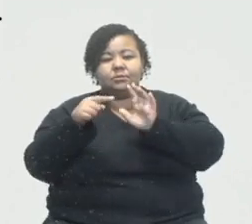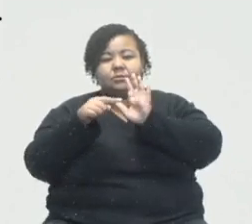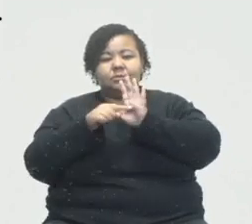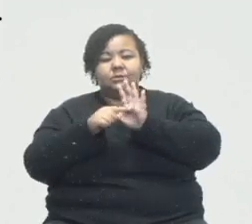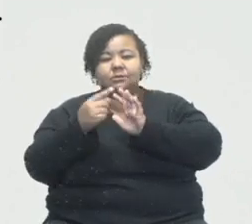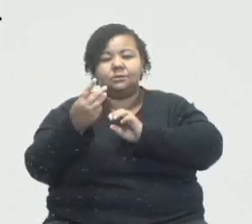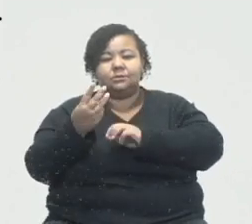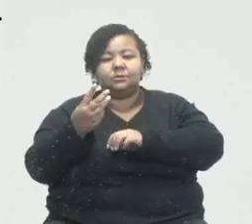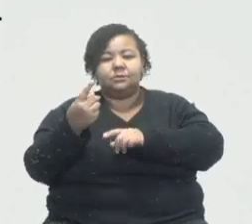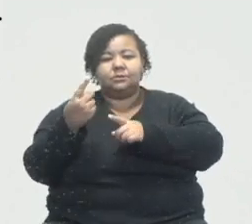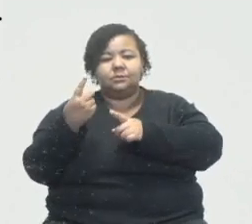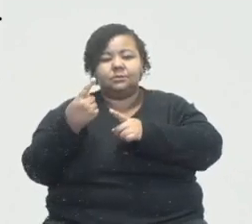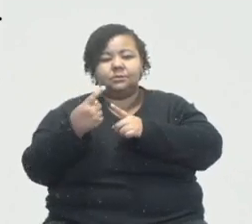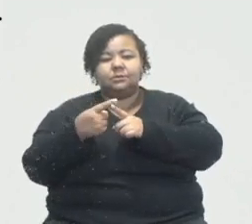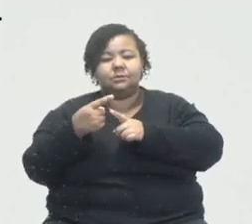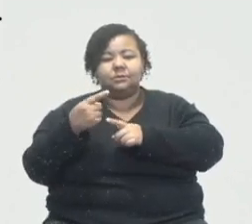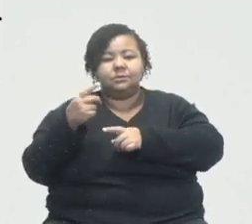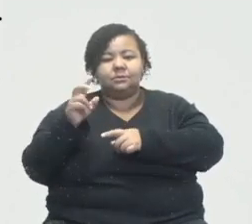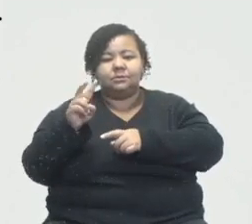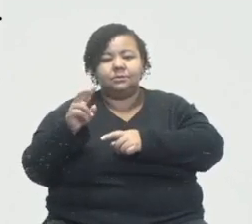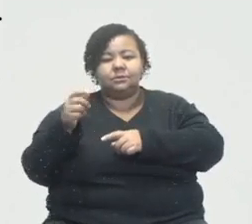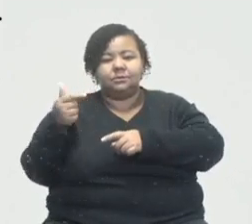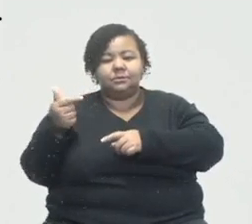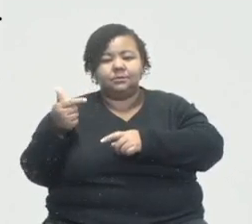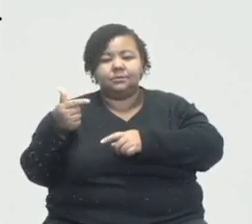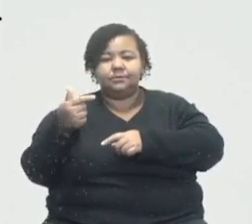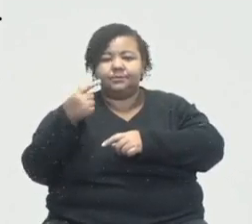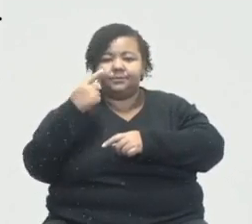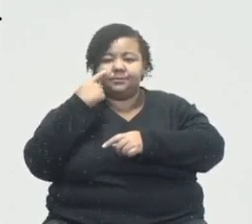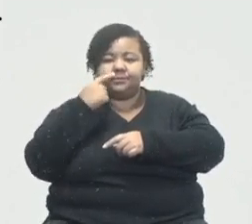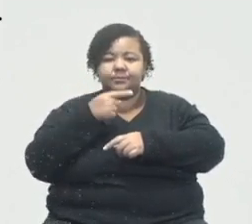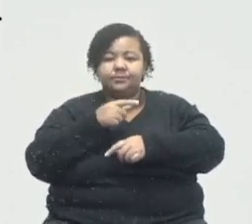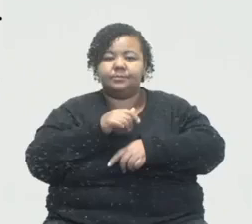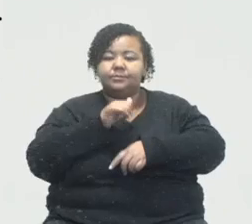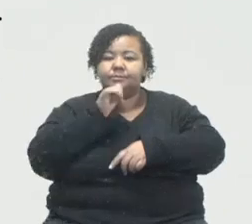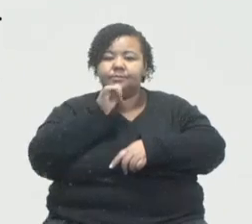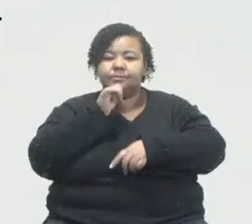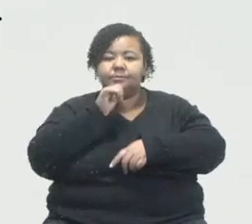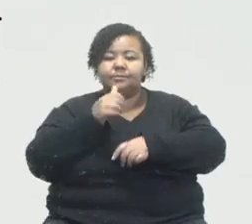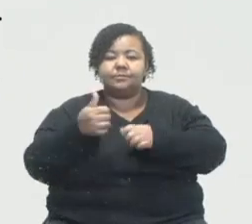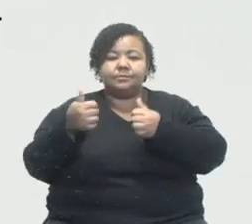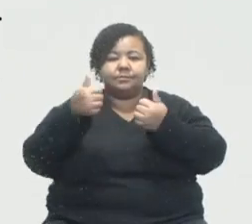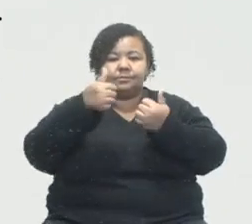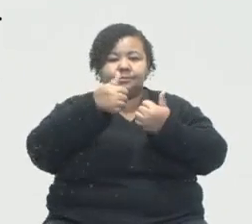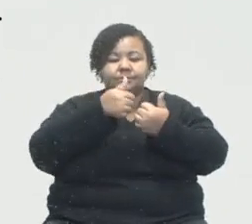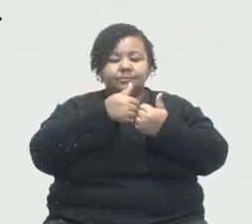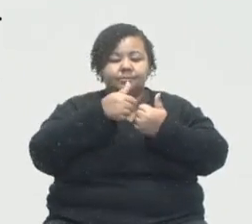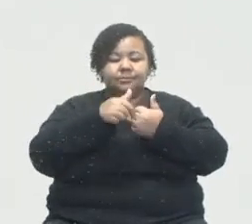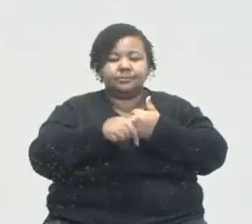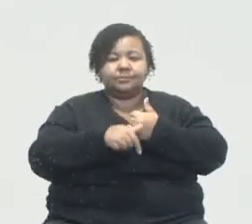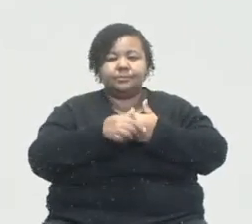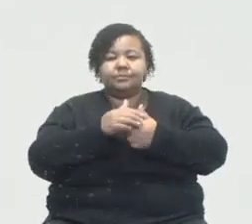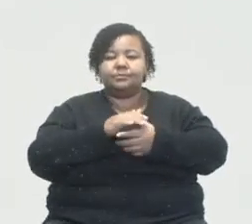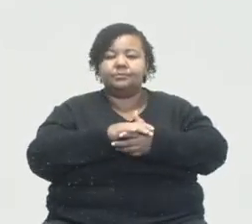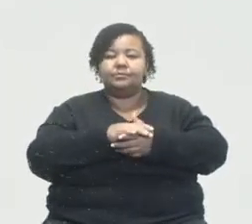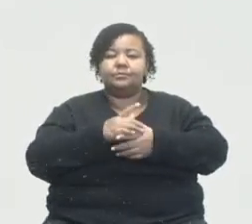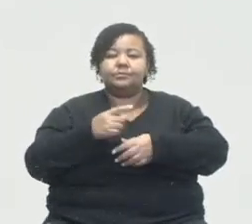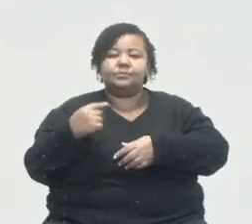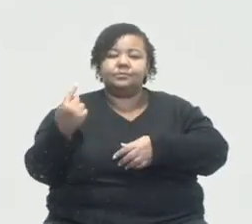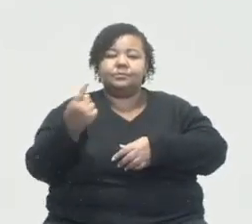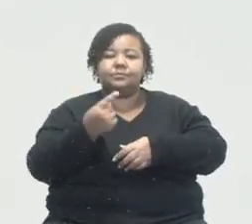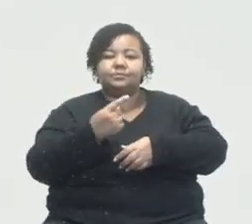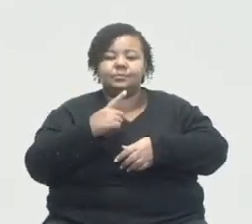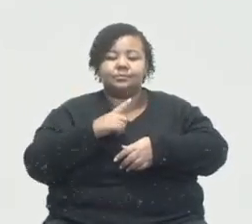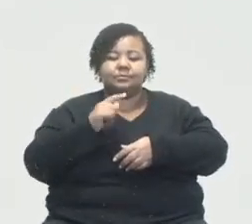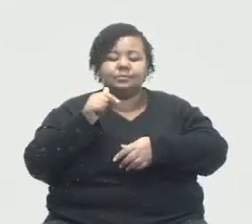3 vezes o V2. Vejamos essa situação, essa representação disso. Nós temos